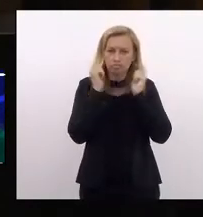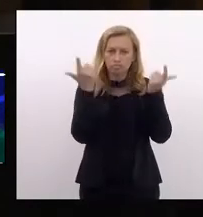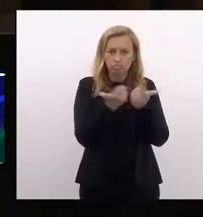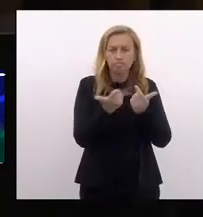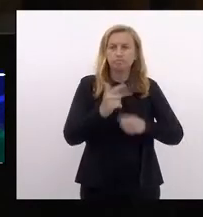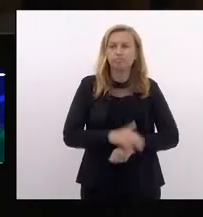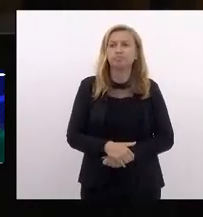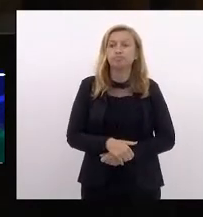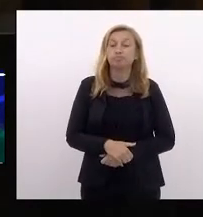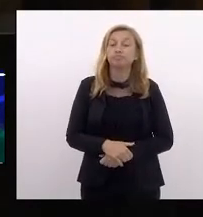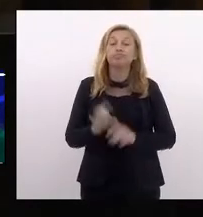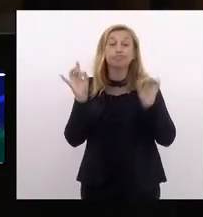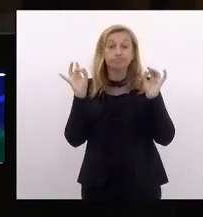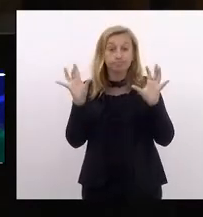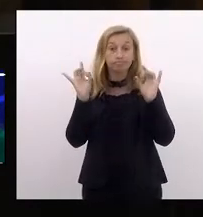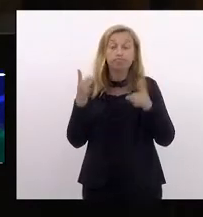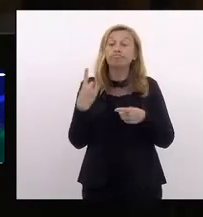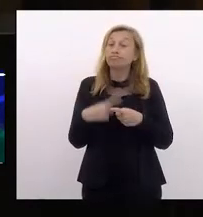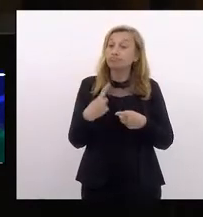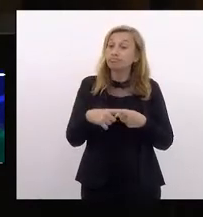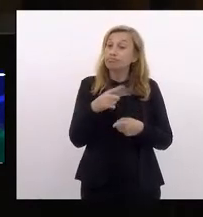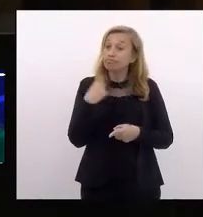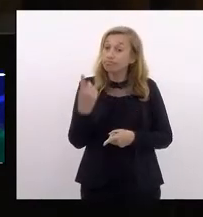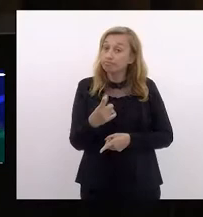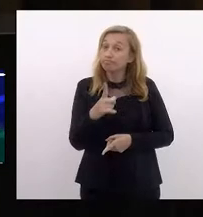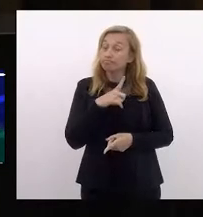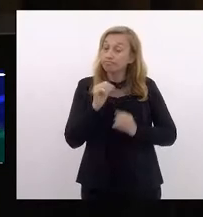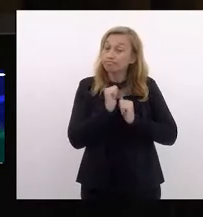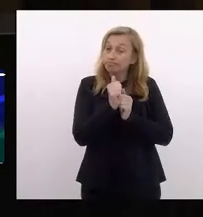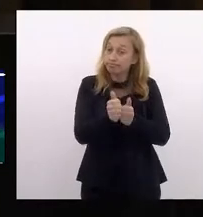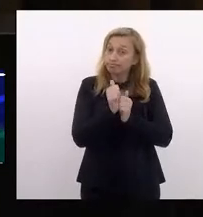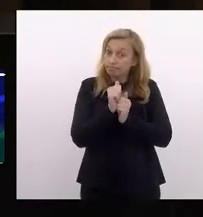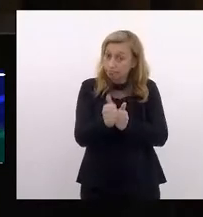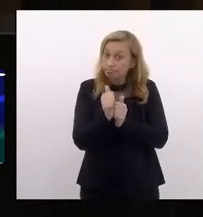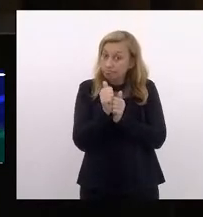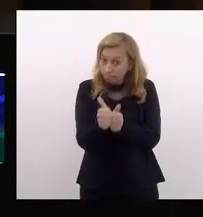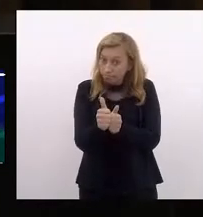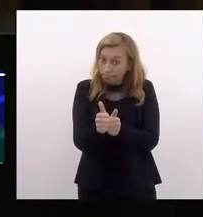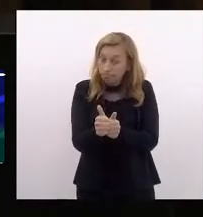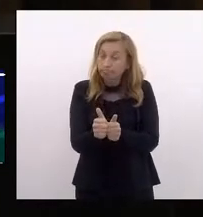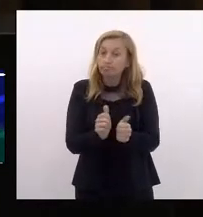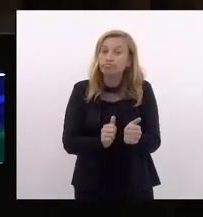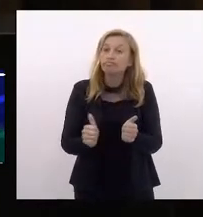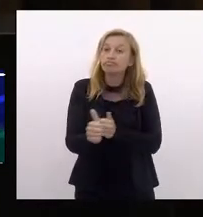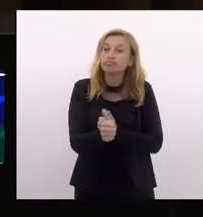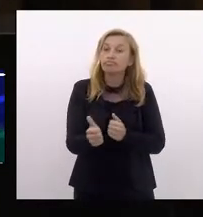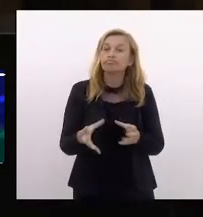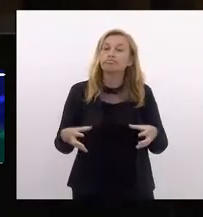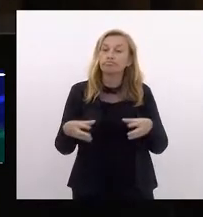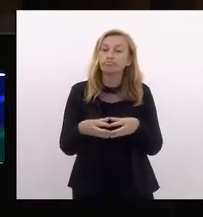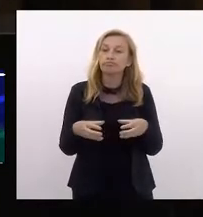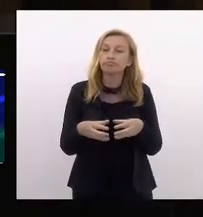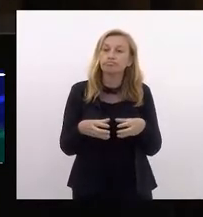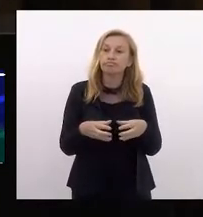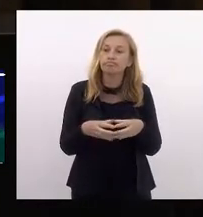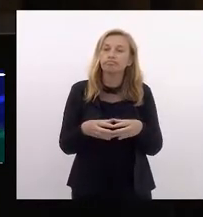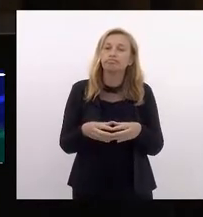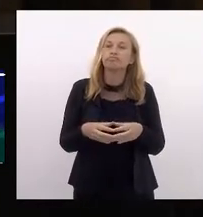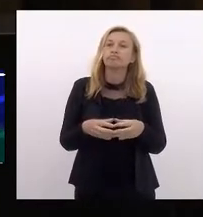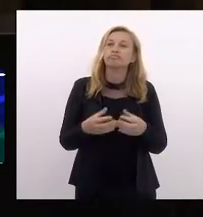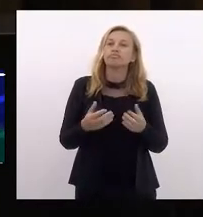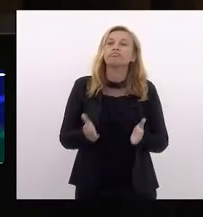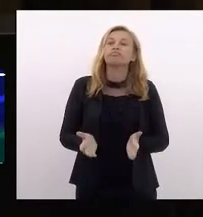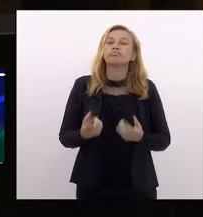Legislativa em especial porque nós temos acompanhados acompanhada frente e são de